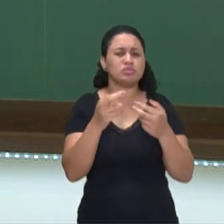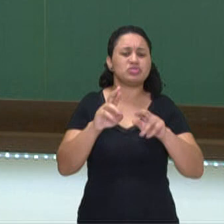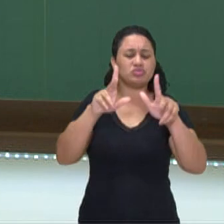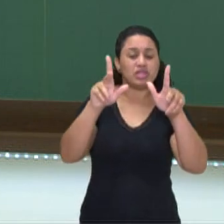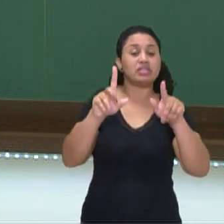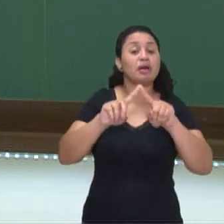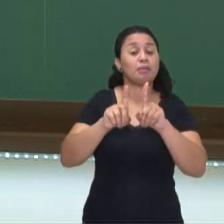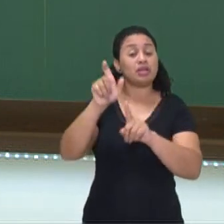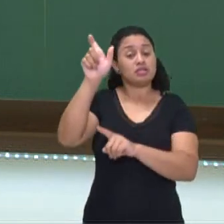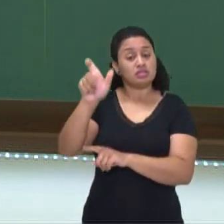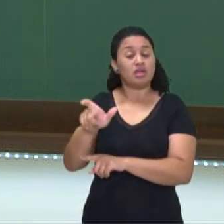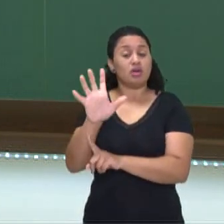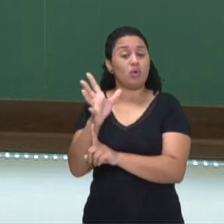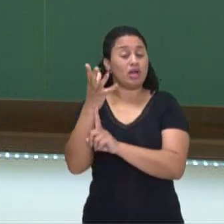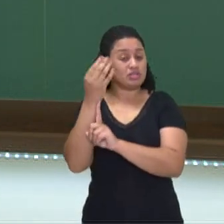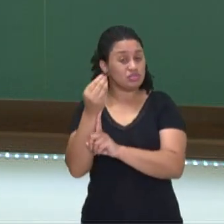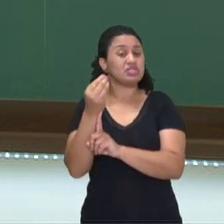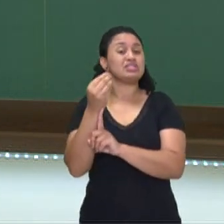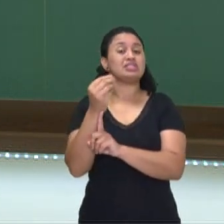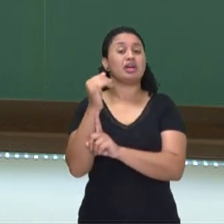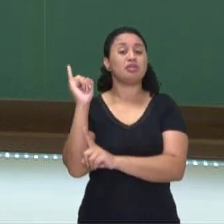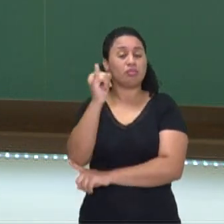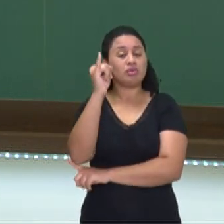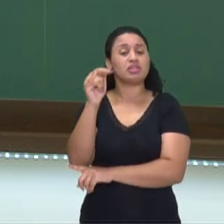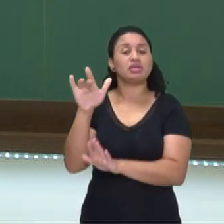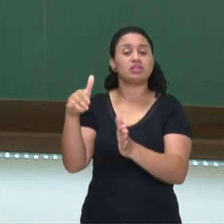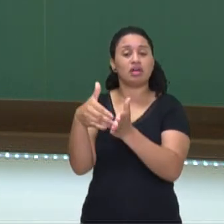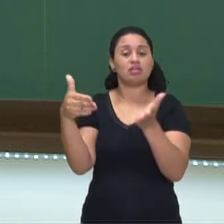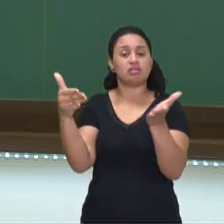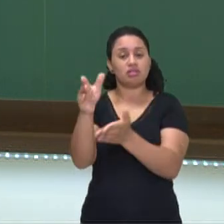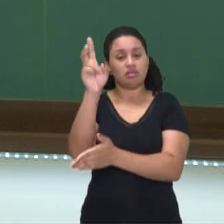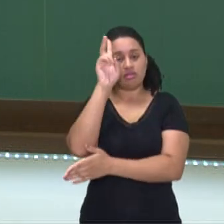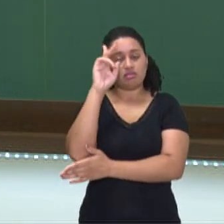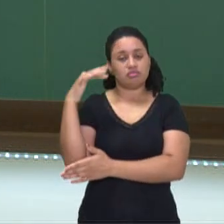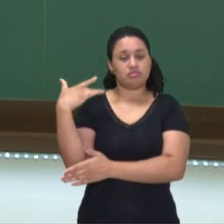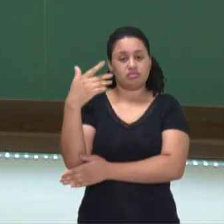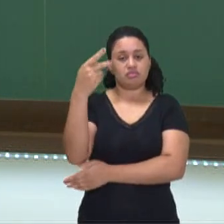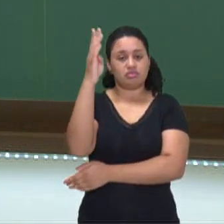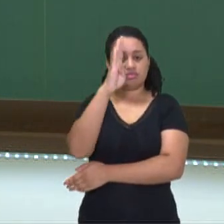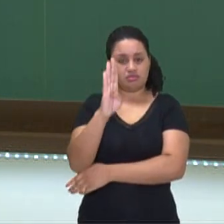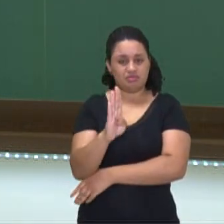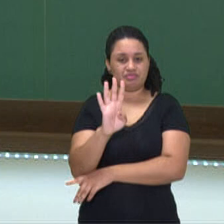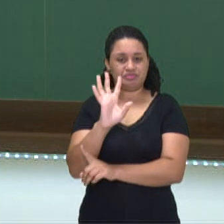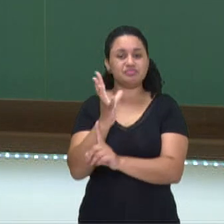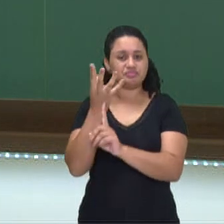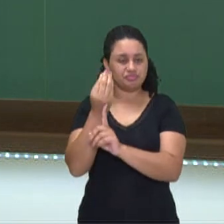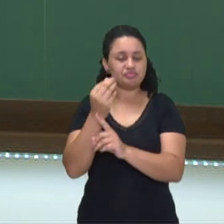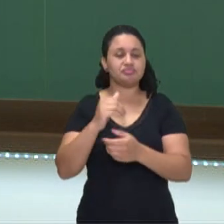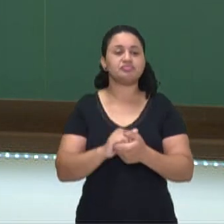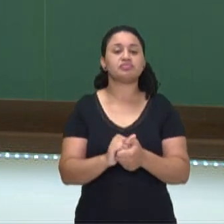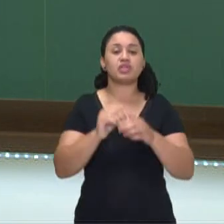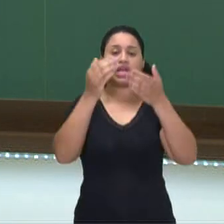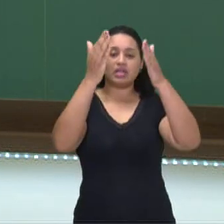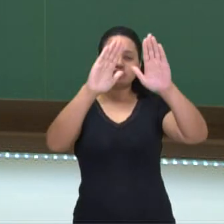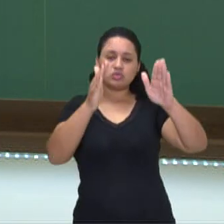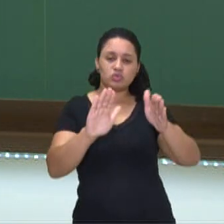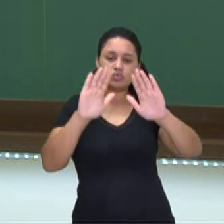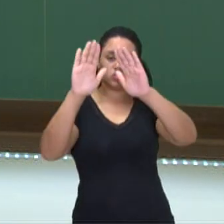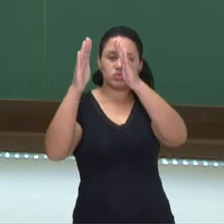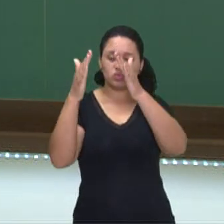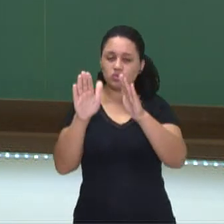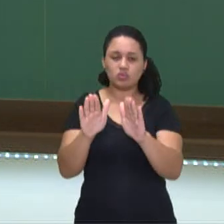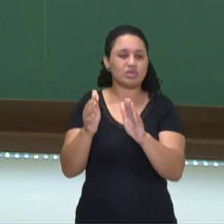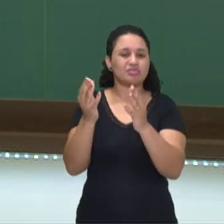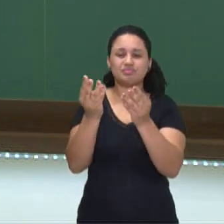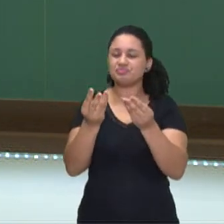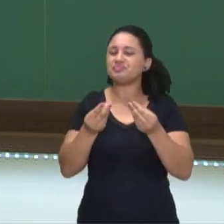artistas até hoje da história nacional, né? As suas esculturas, elas não deixam mentir. A qualidade que vai,